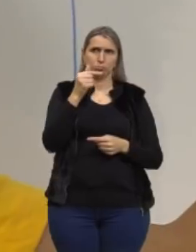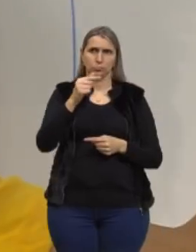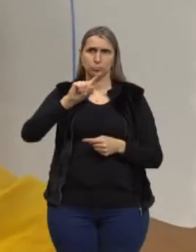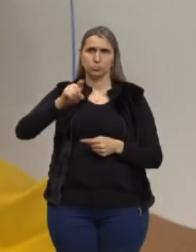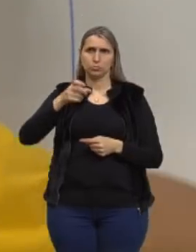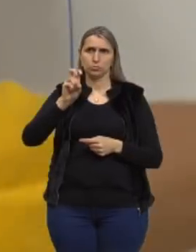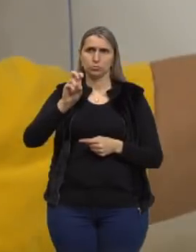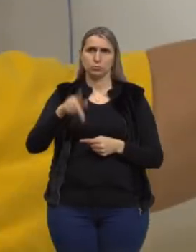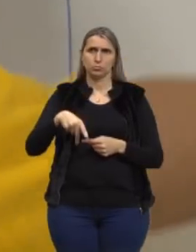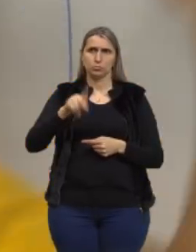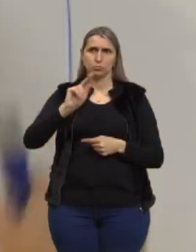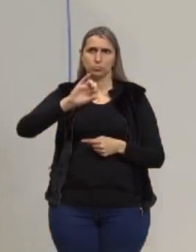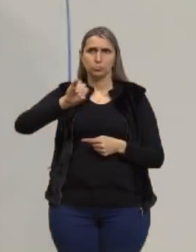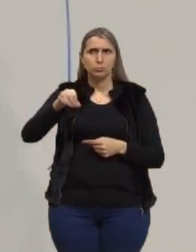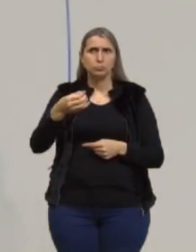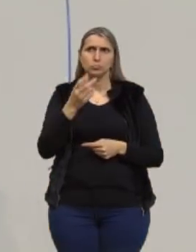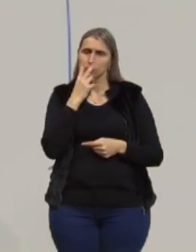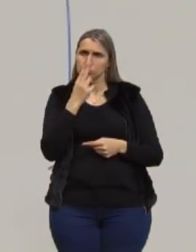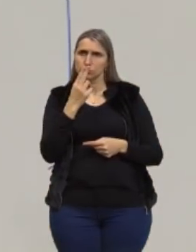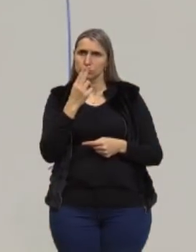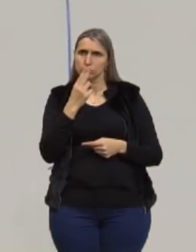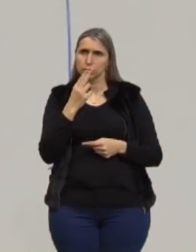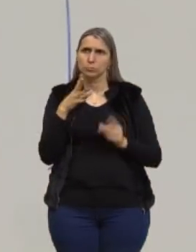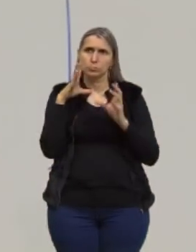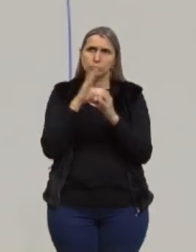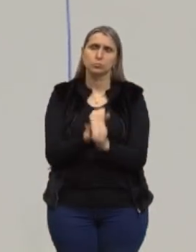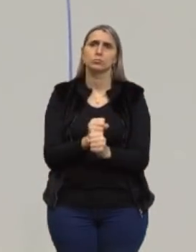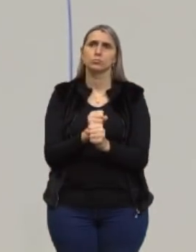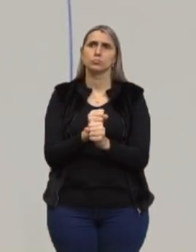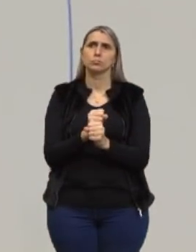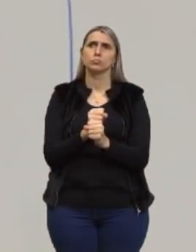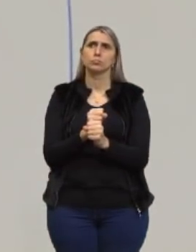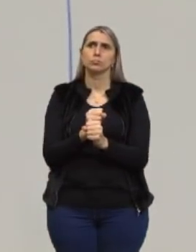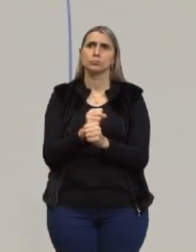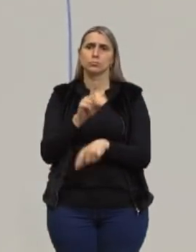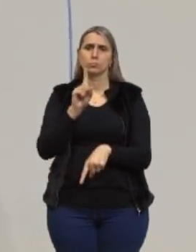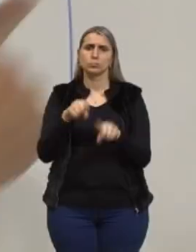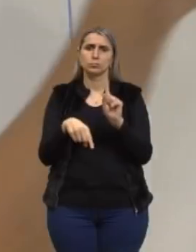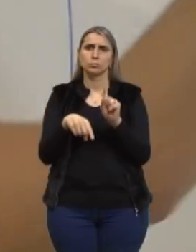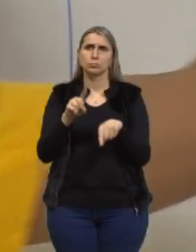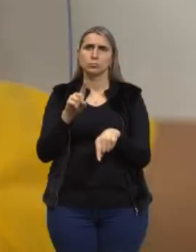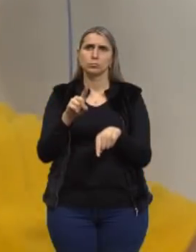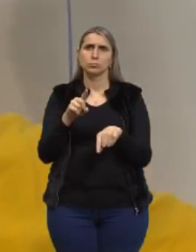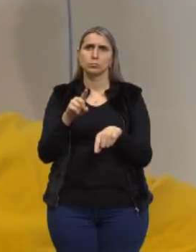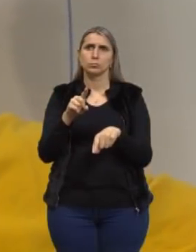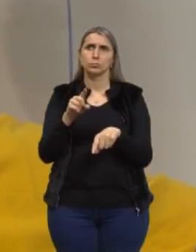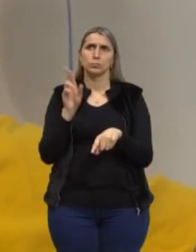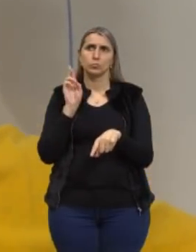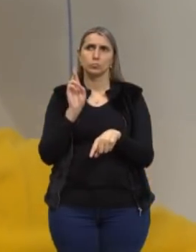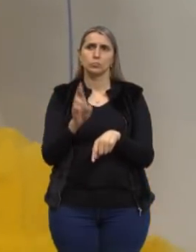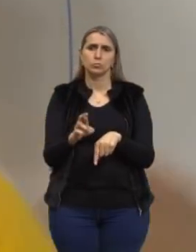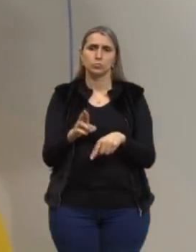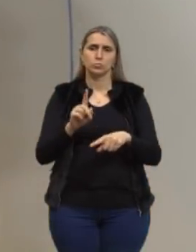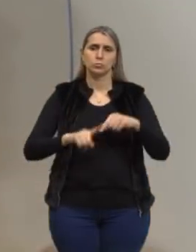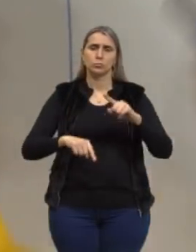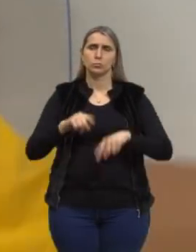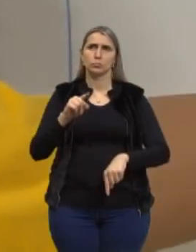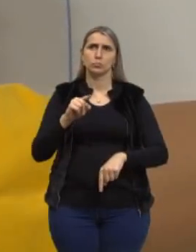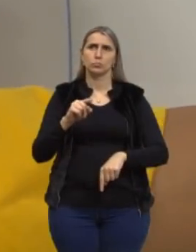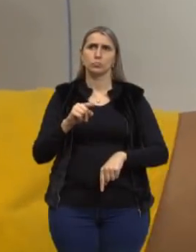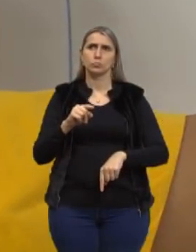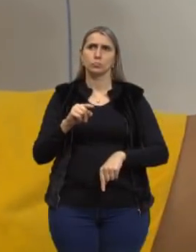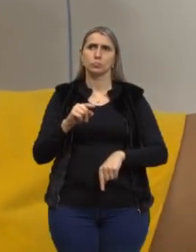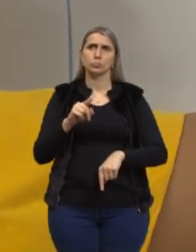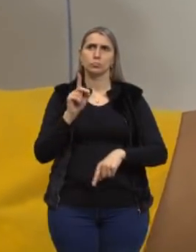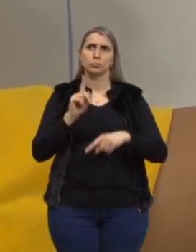quilojoule = o somatório da entalpia dos meus produtos tão abre parentes